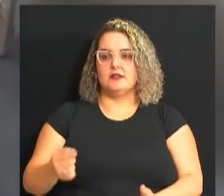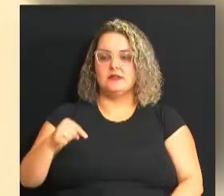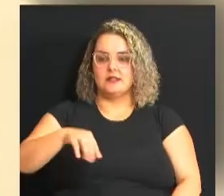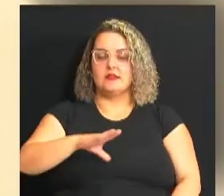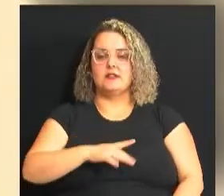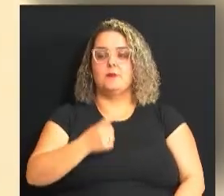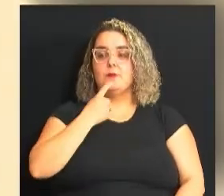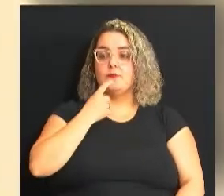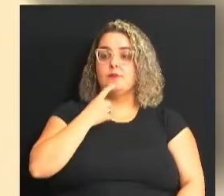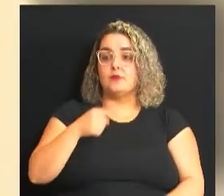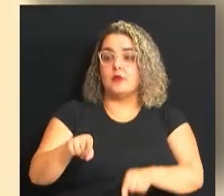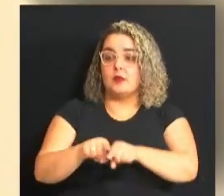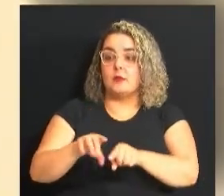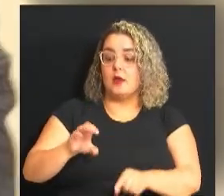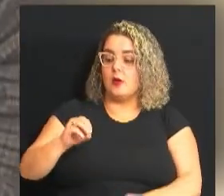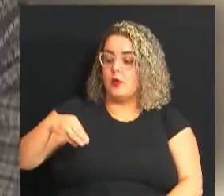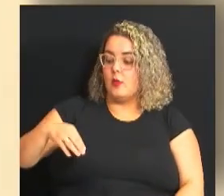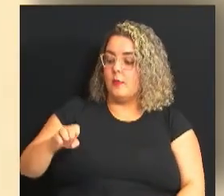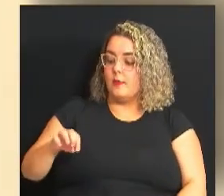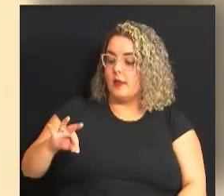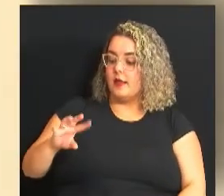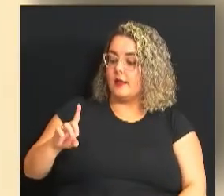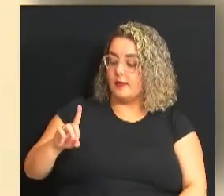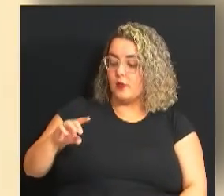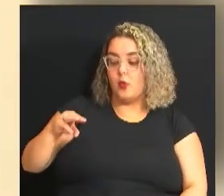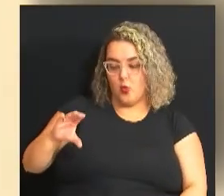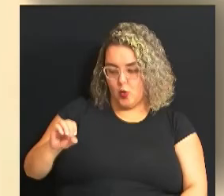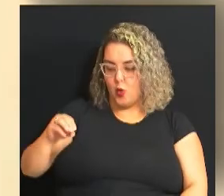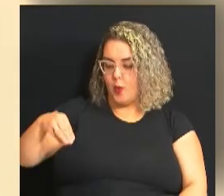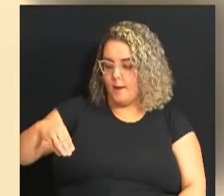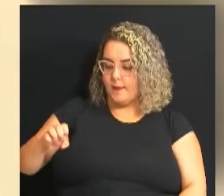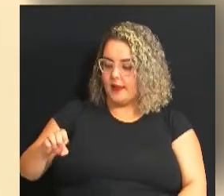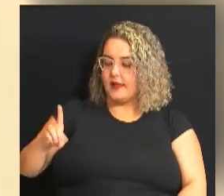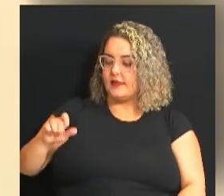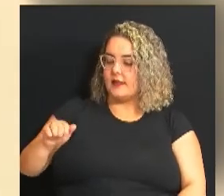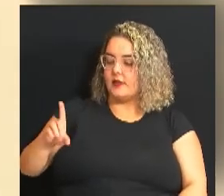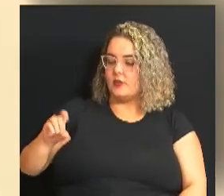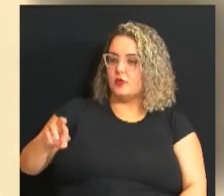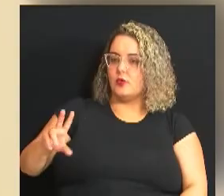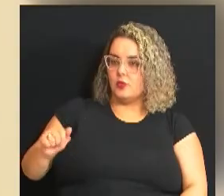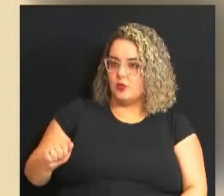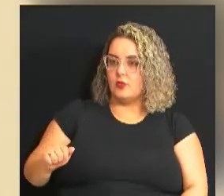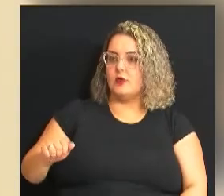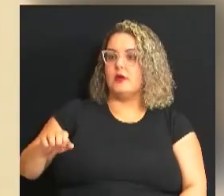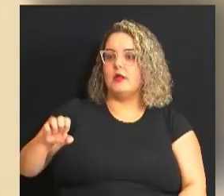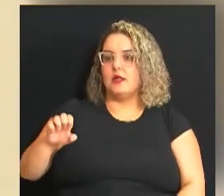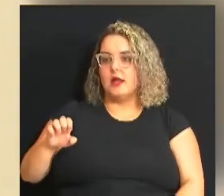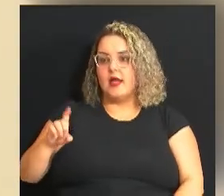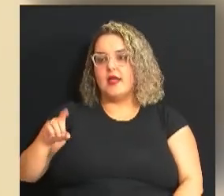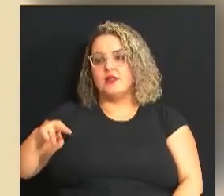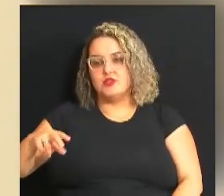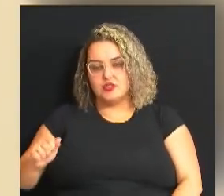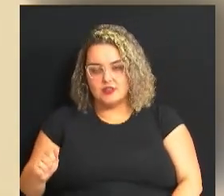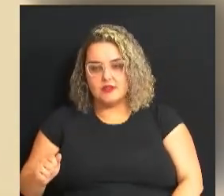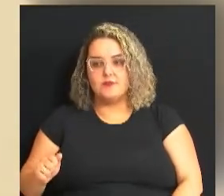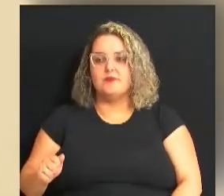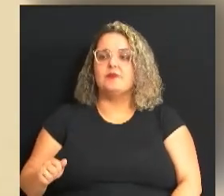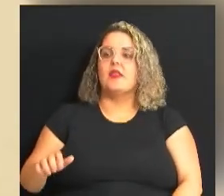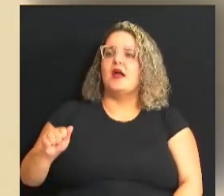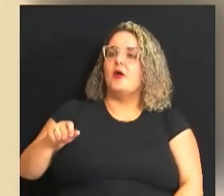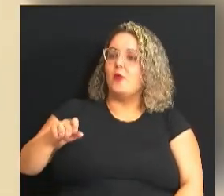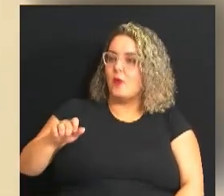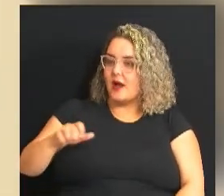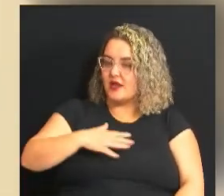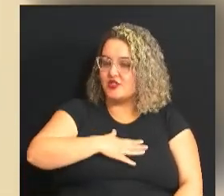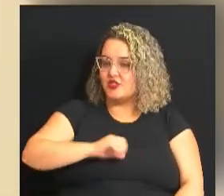homenageado a comendadora Edna Lourenço, doutor Renato Ferreira, Ogando Axé, comendador doutor Egnaldo